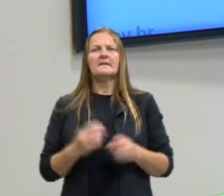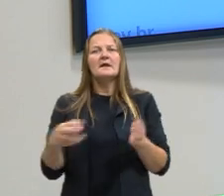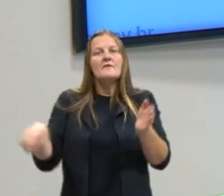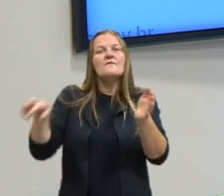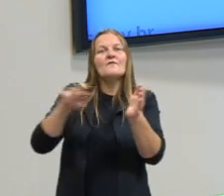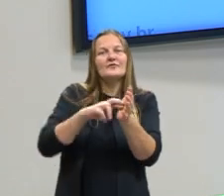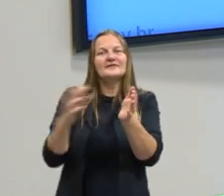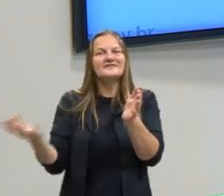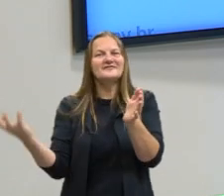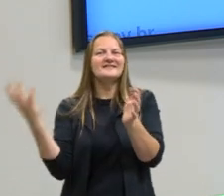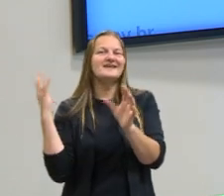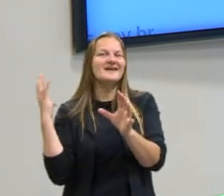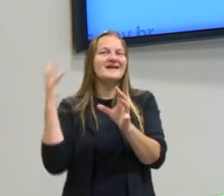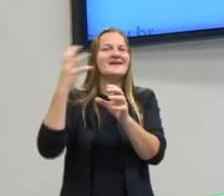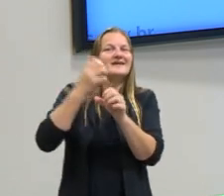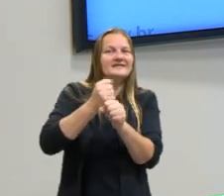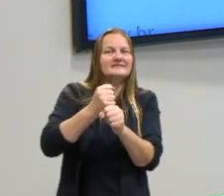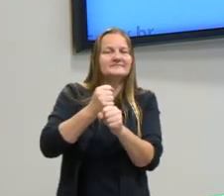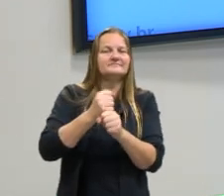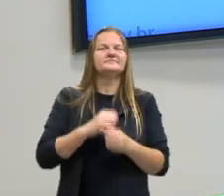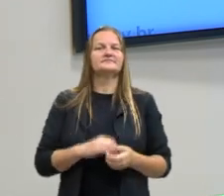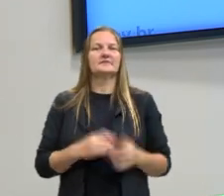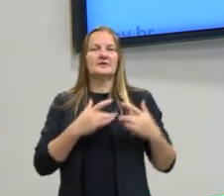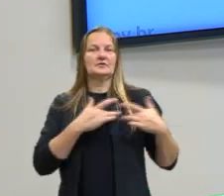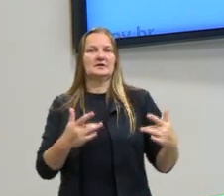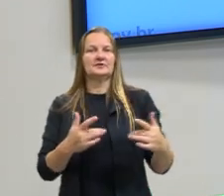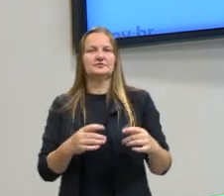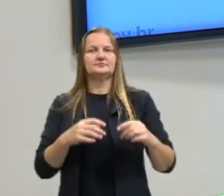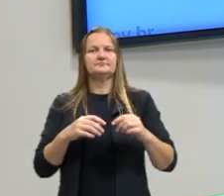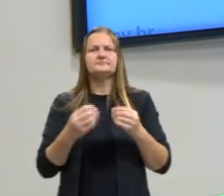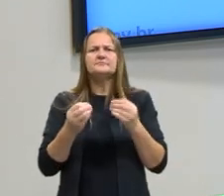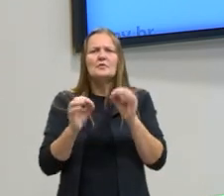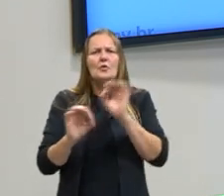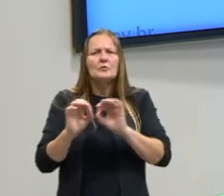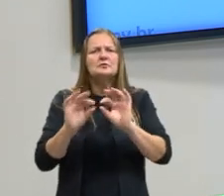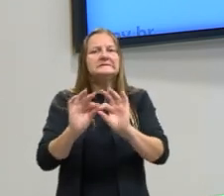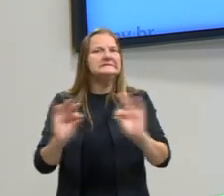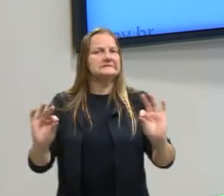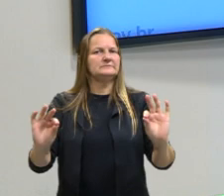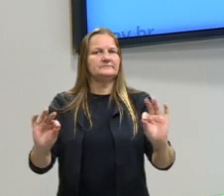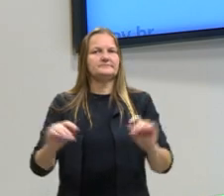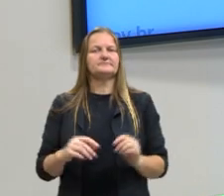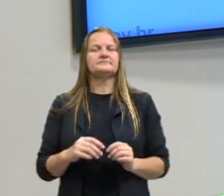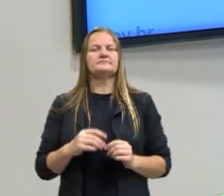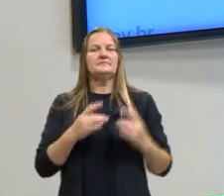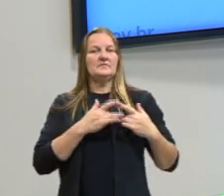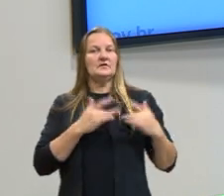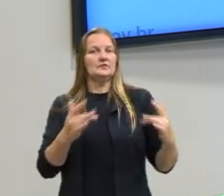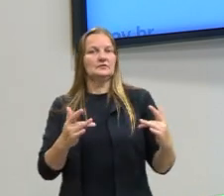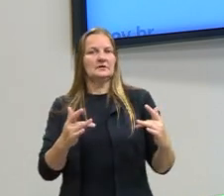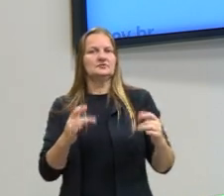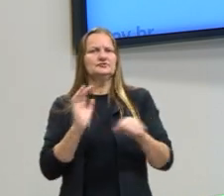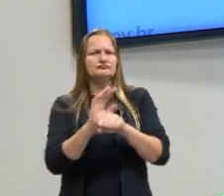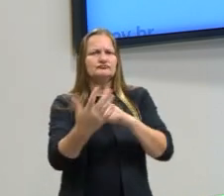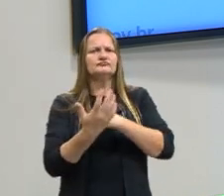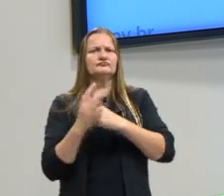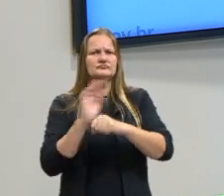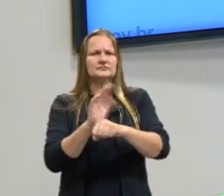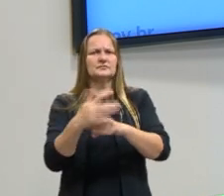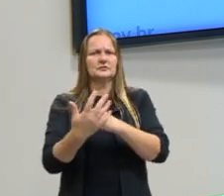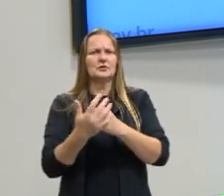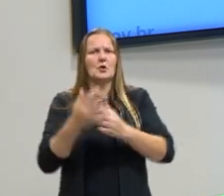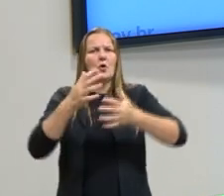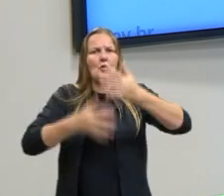né a solidariedade mecânica mas a sociedade mais simples EA solidariedade orgânica uma